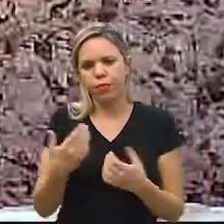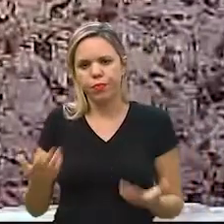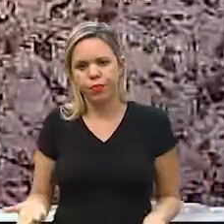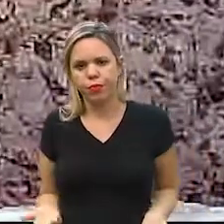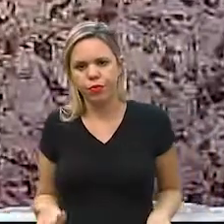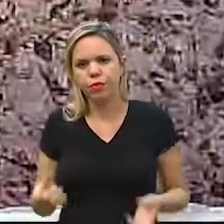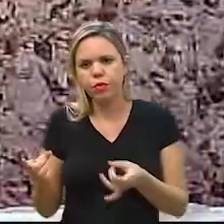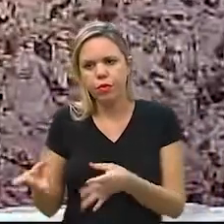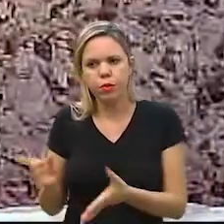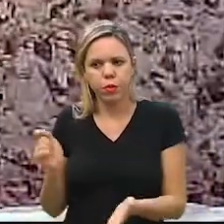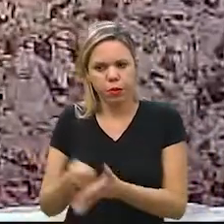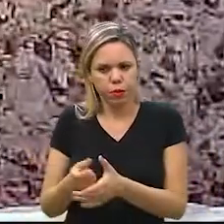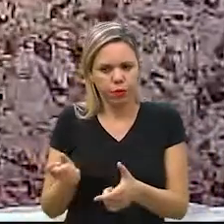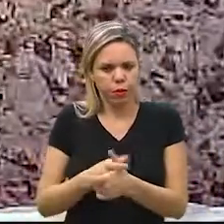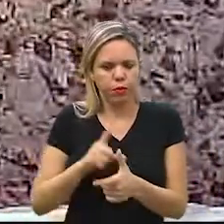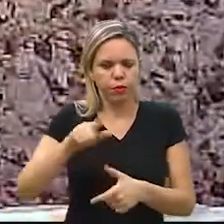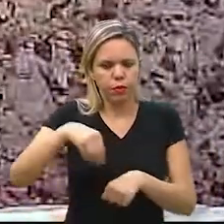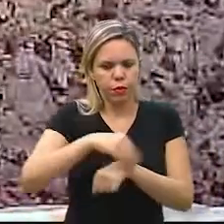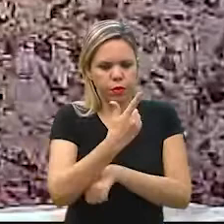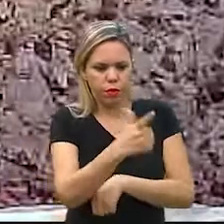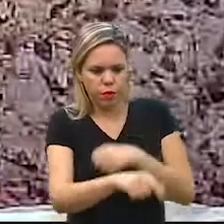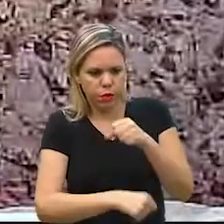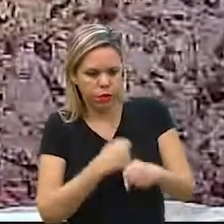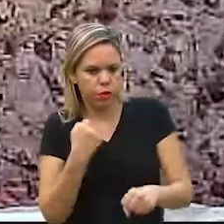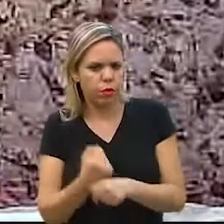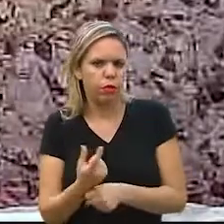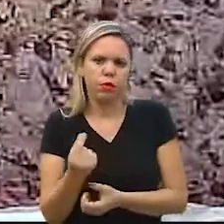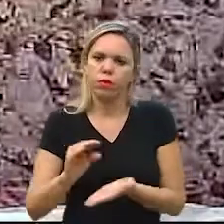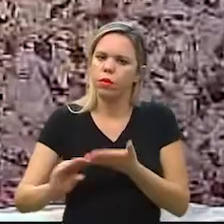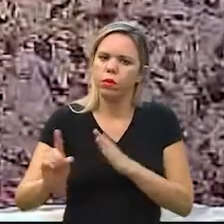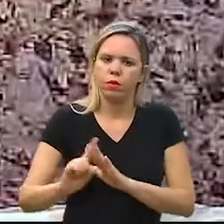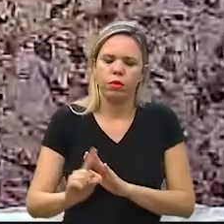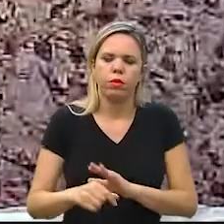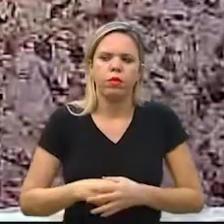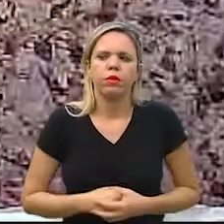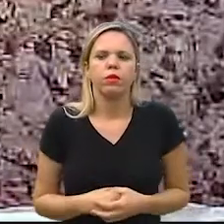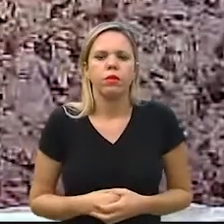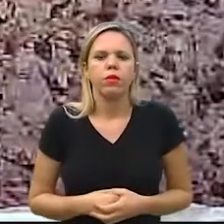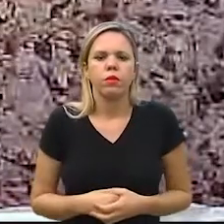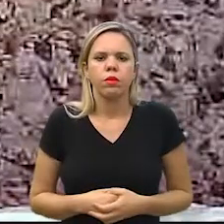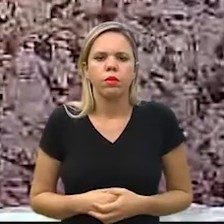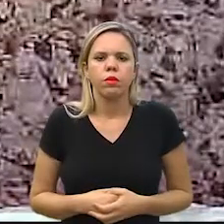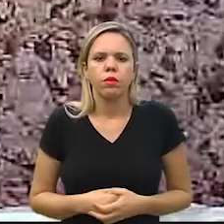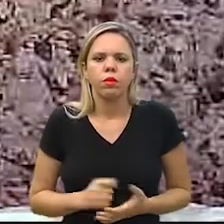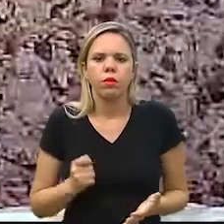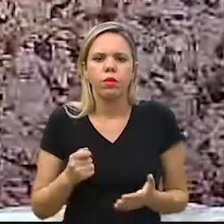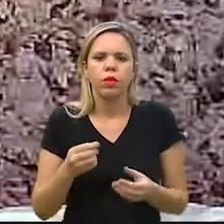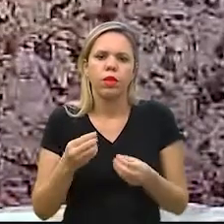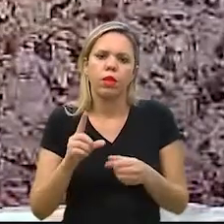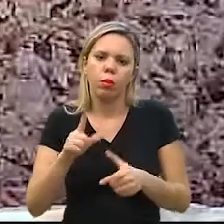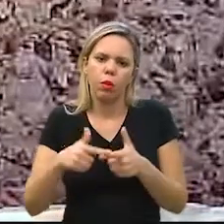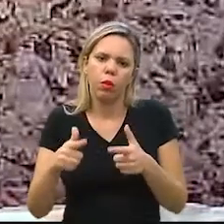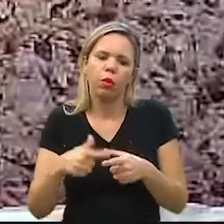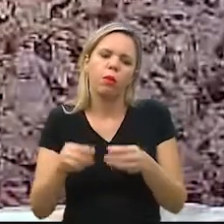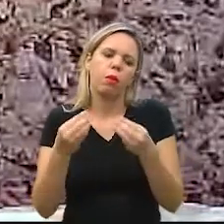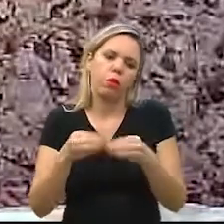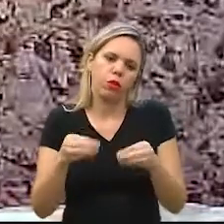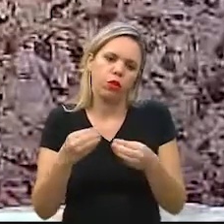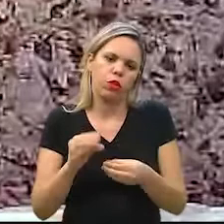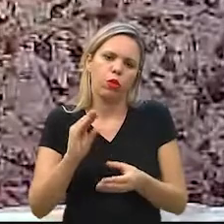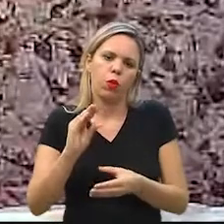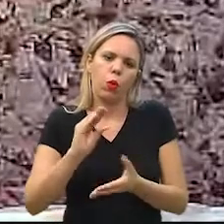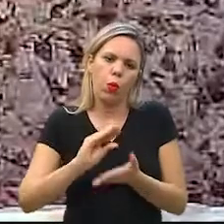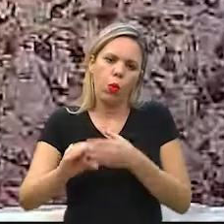esse restos a pagar passa para o outro ano, mas não passa o dinheiro. E aí tem que impactar no orçamento do